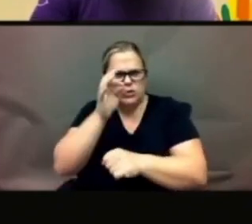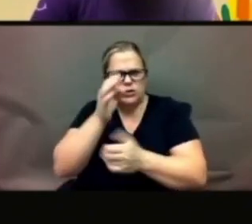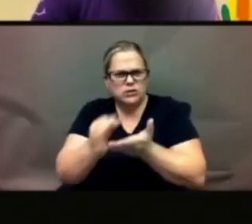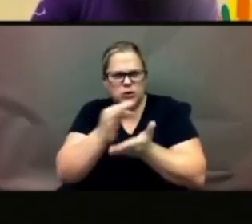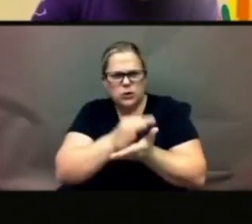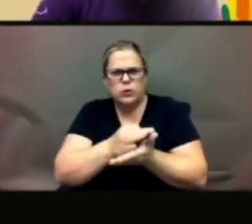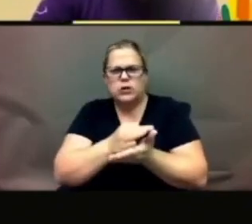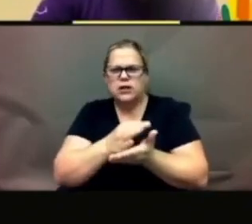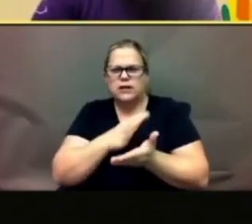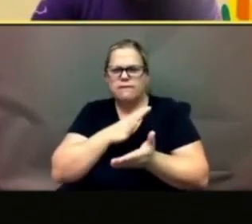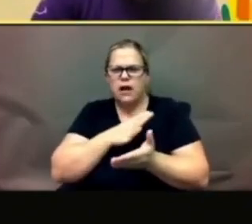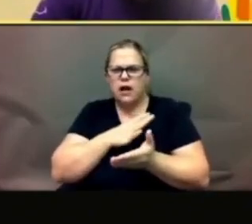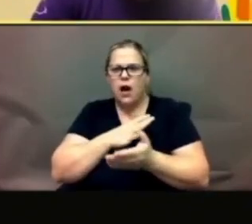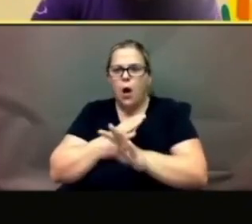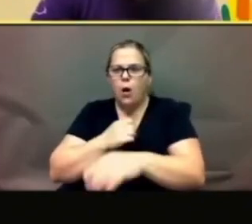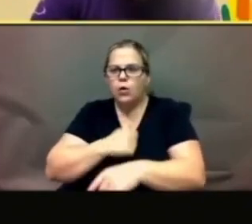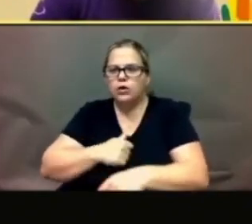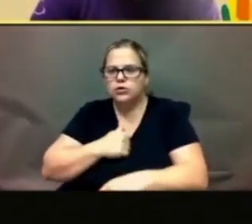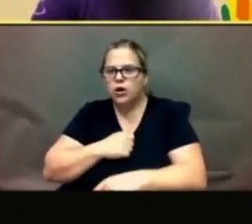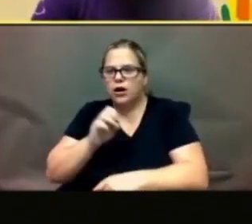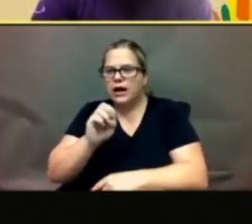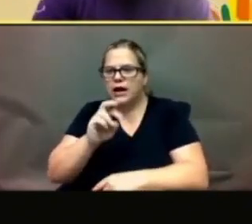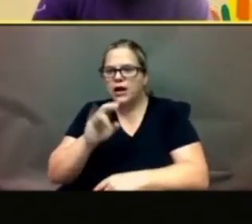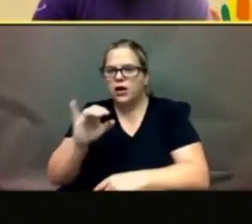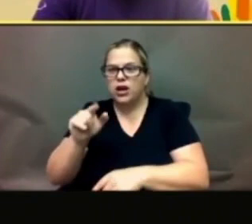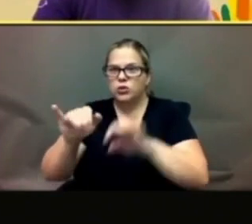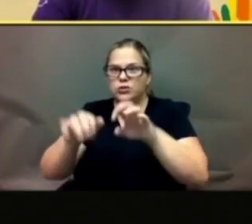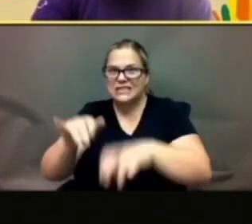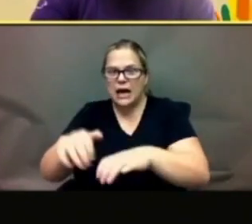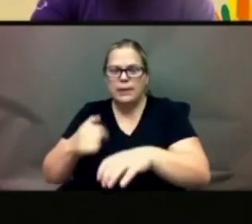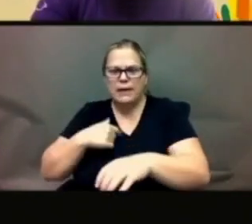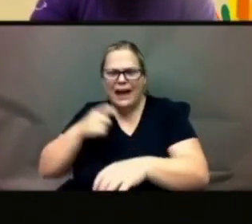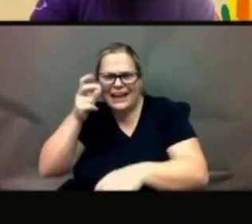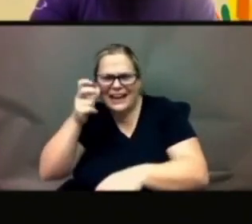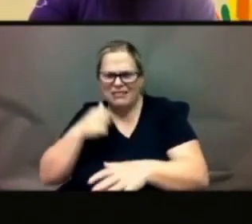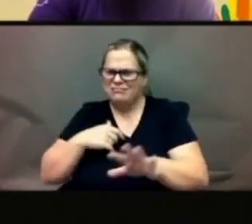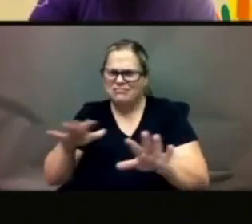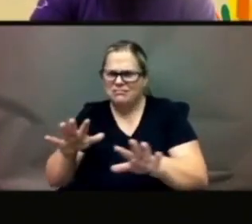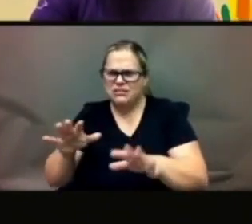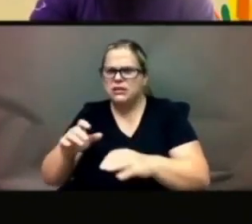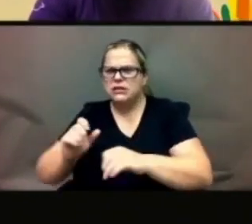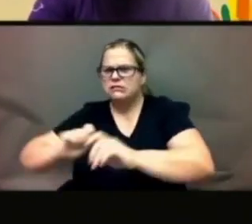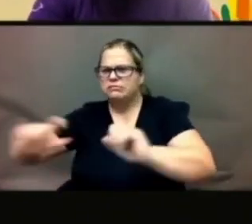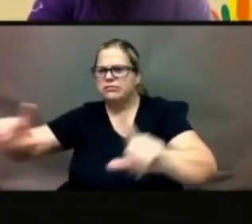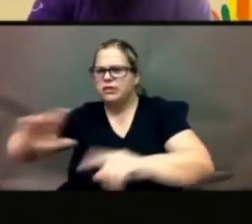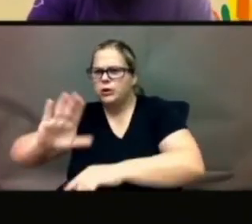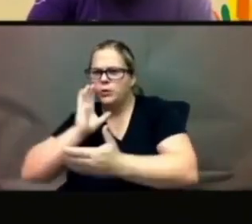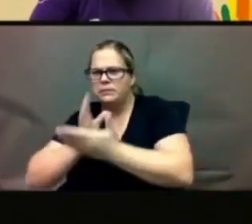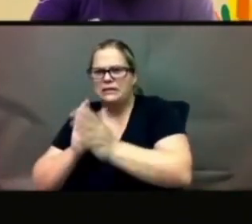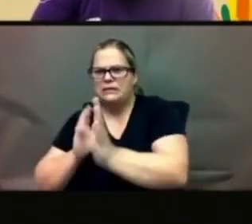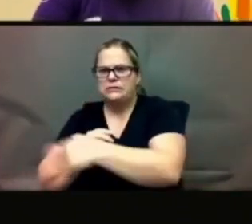Você pode ficar mudado, Eric? Porque a sua digitação está aparecendo no seu microfone.